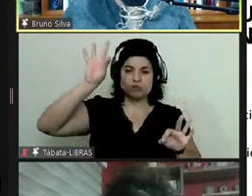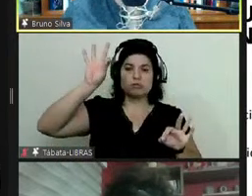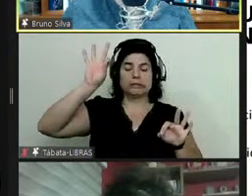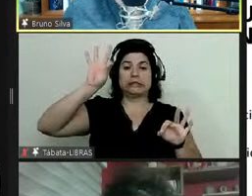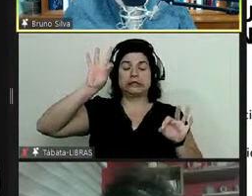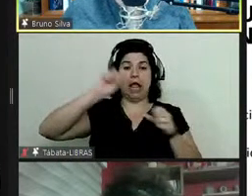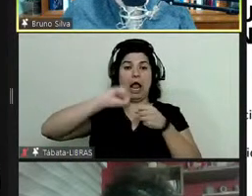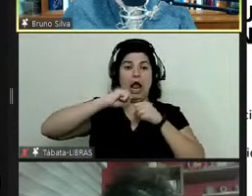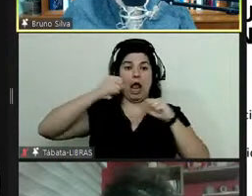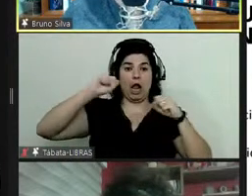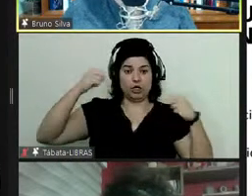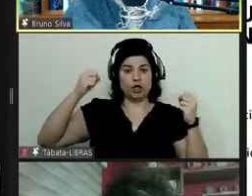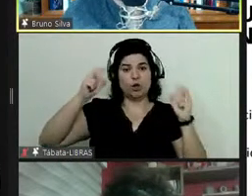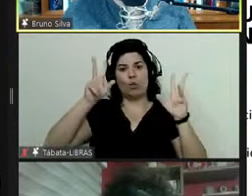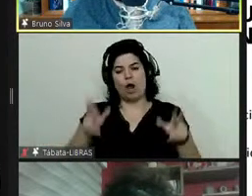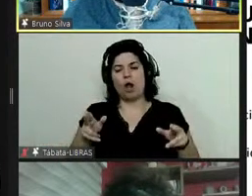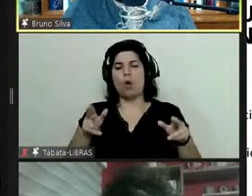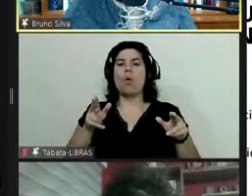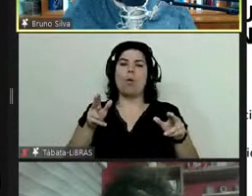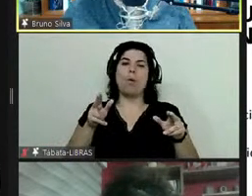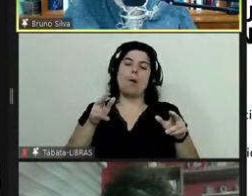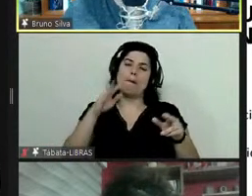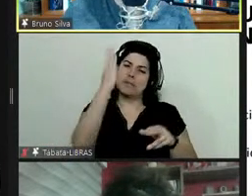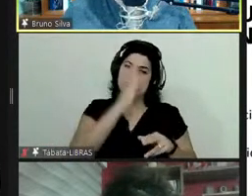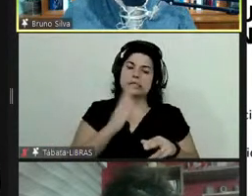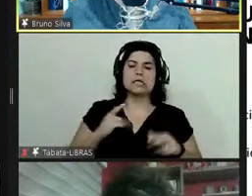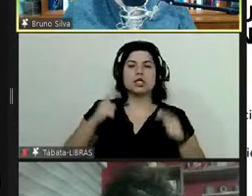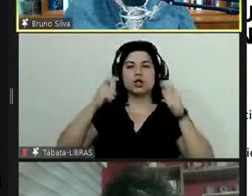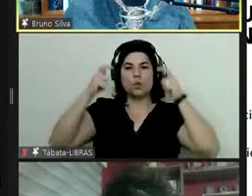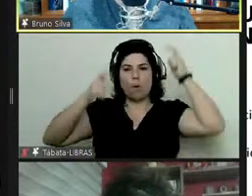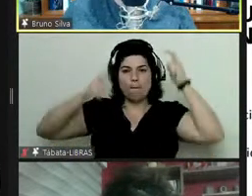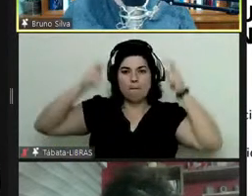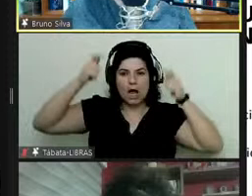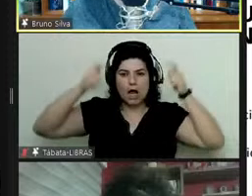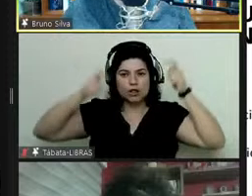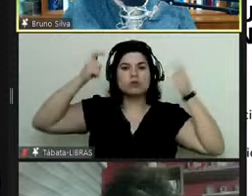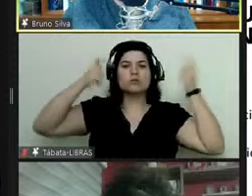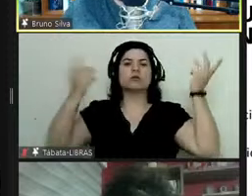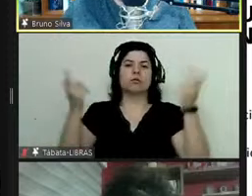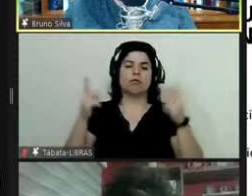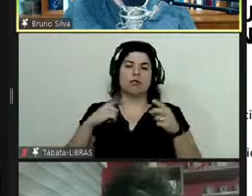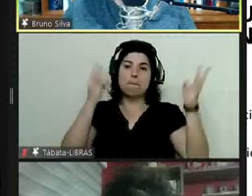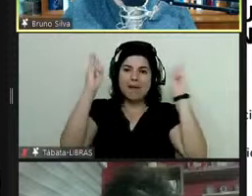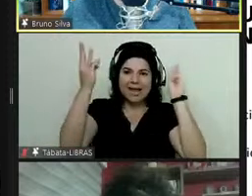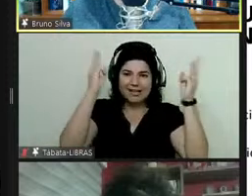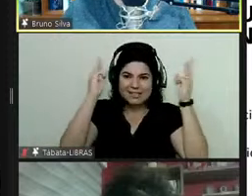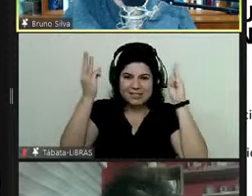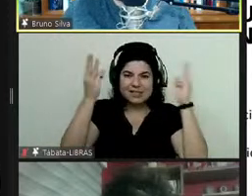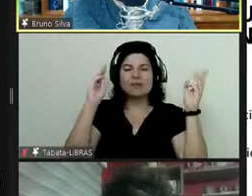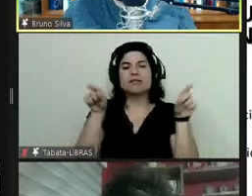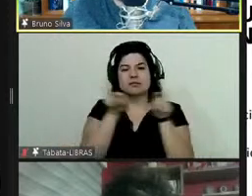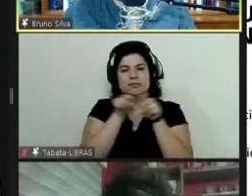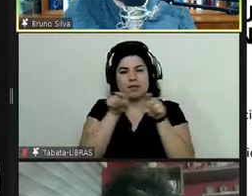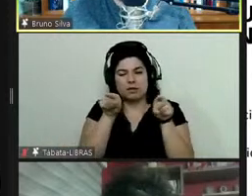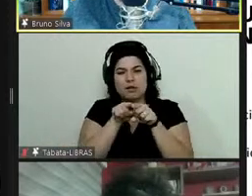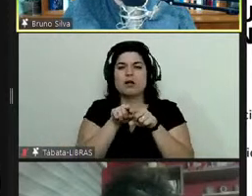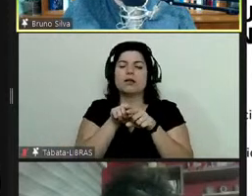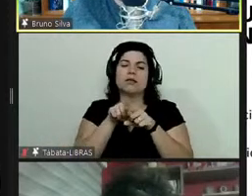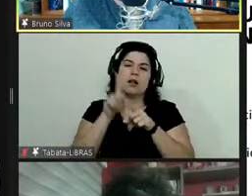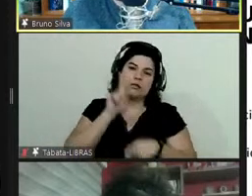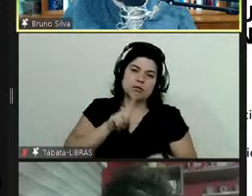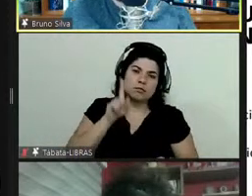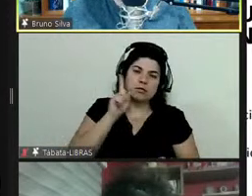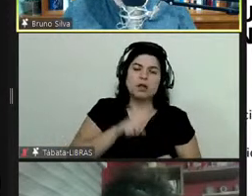do Brasil como é o caso do México como é o caso dos Estados Unidos como é o caso em alguma medida do Canadá como o caso da Rússia como o